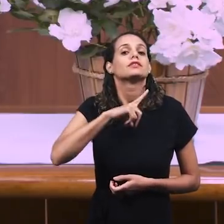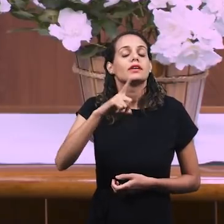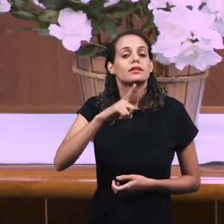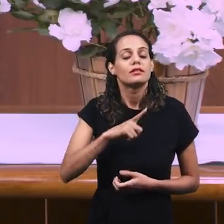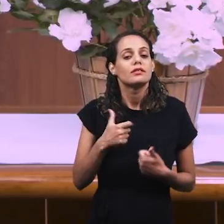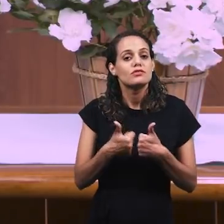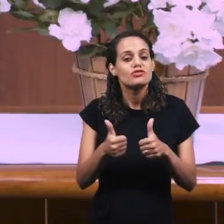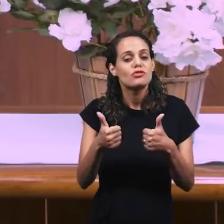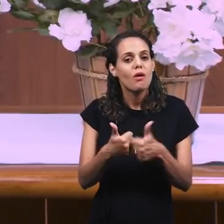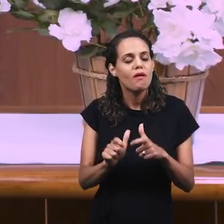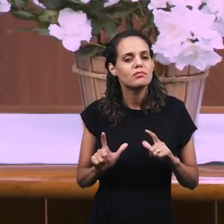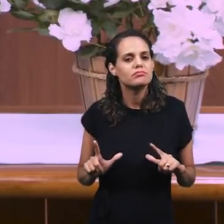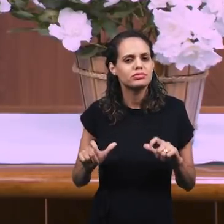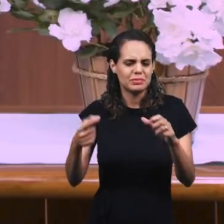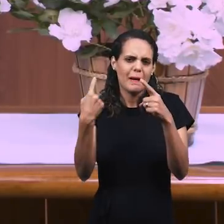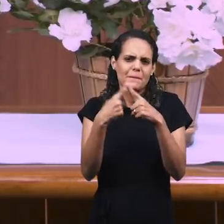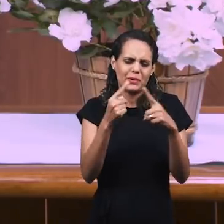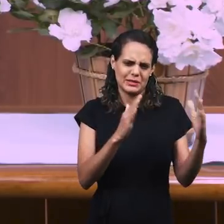aí